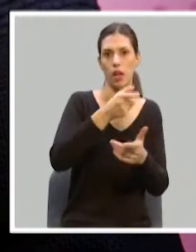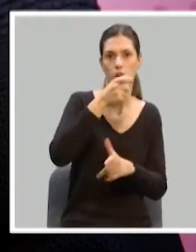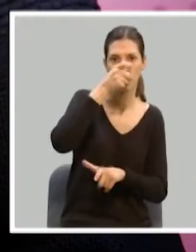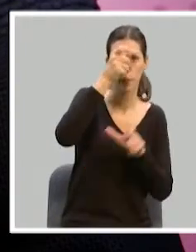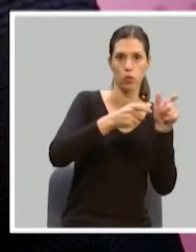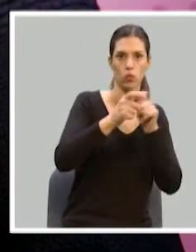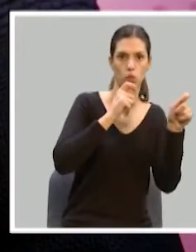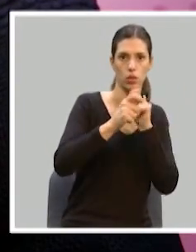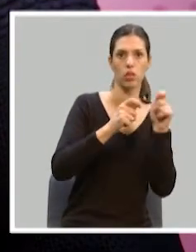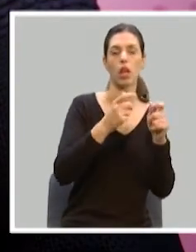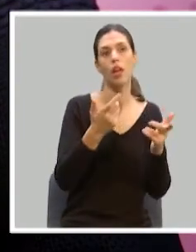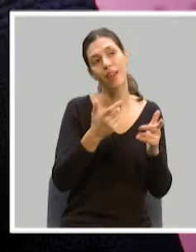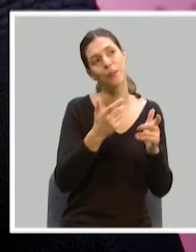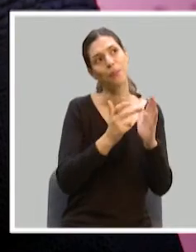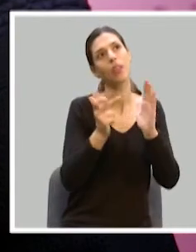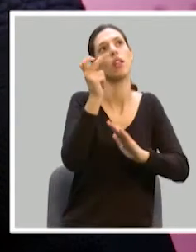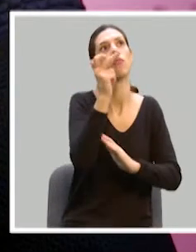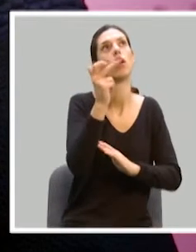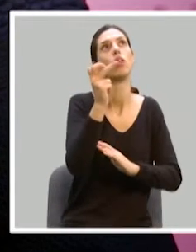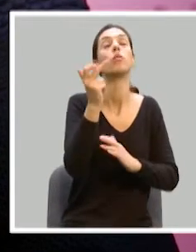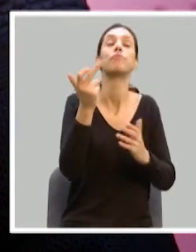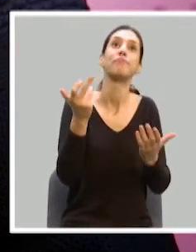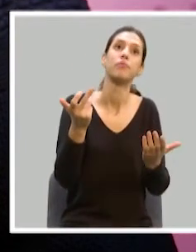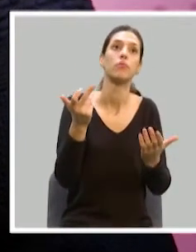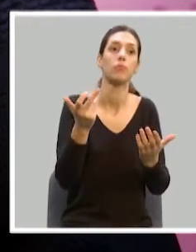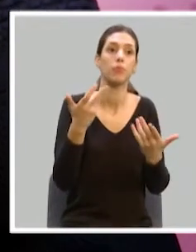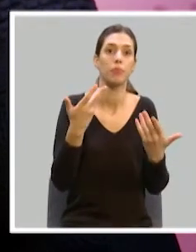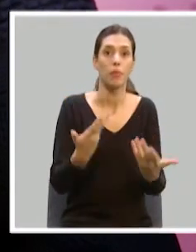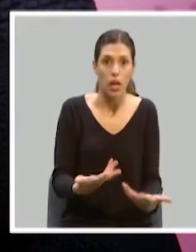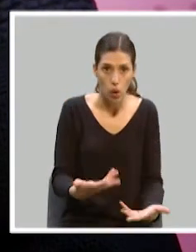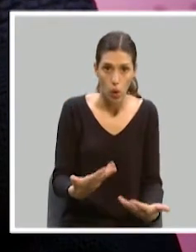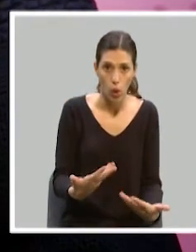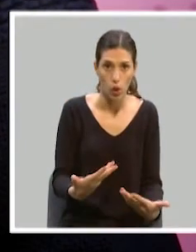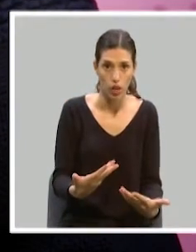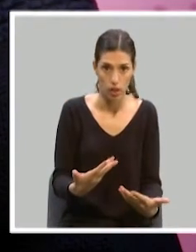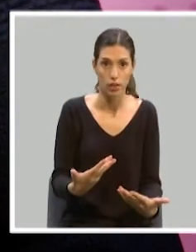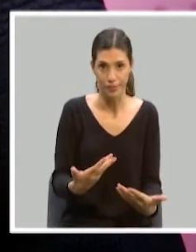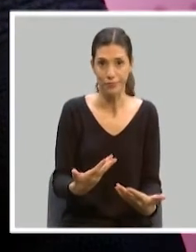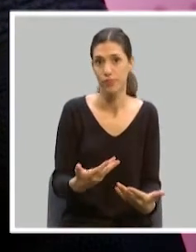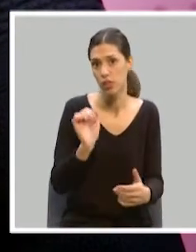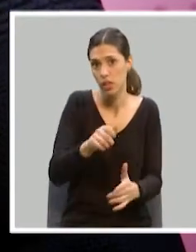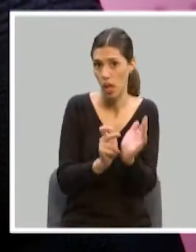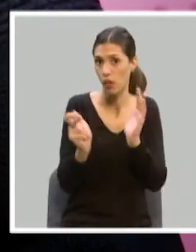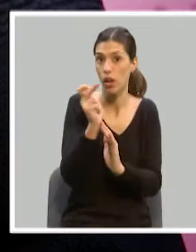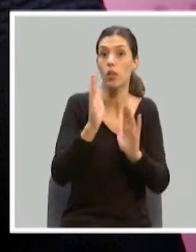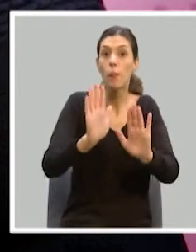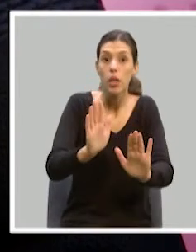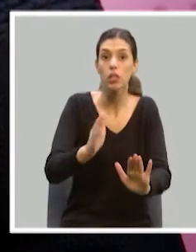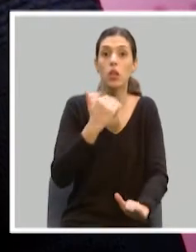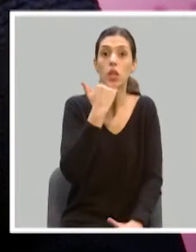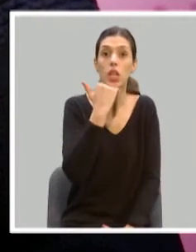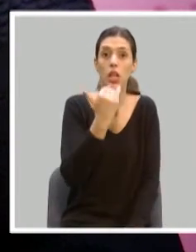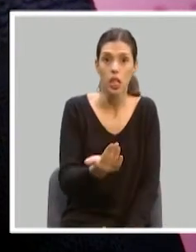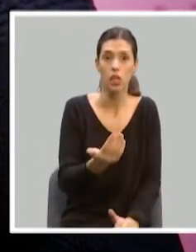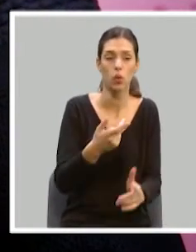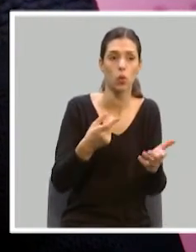é muito eu bato e é para as redações atuais mas dito isto o